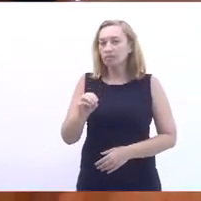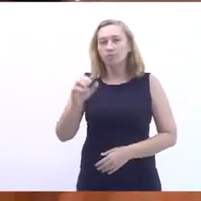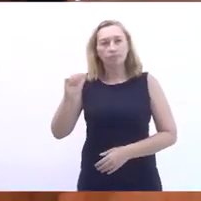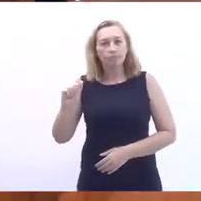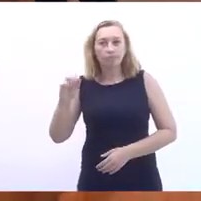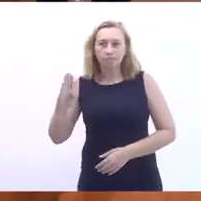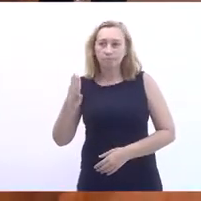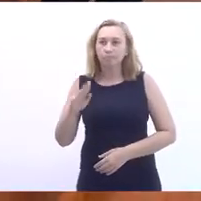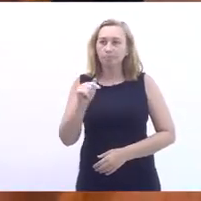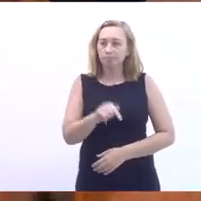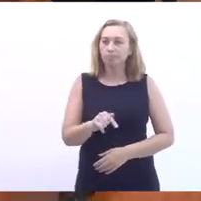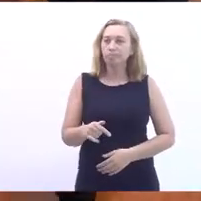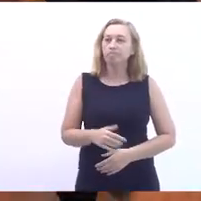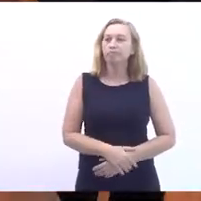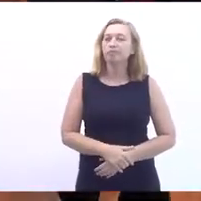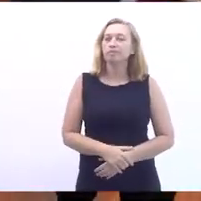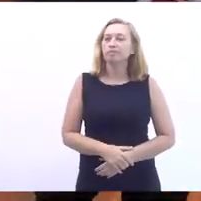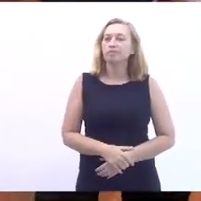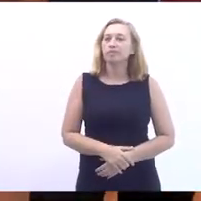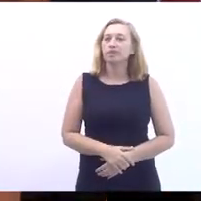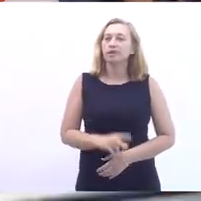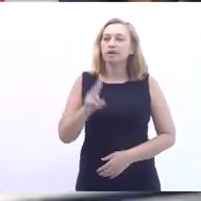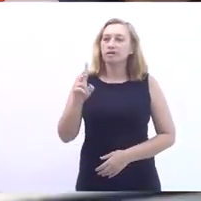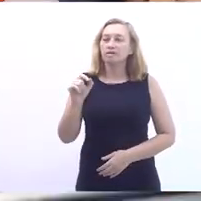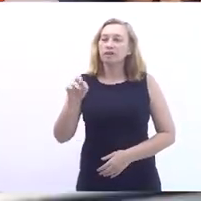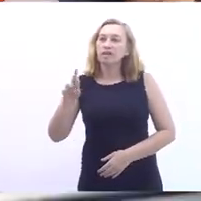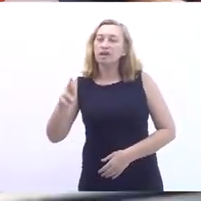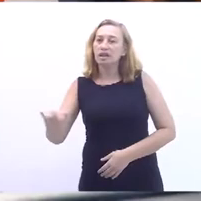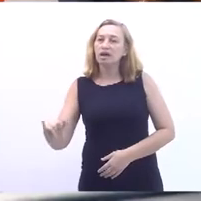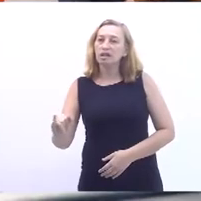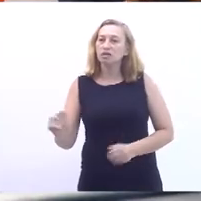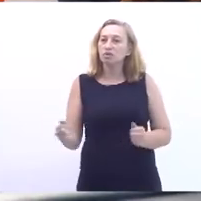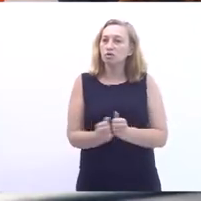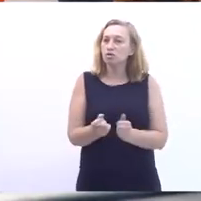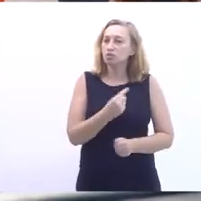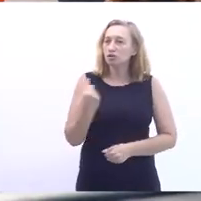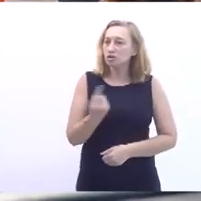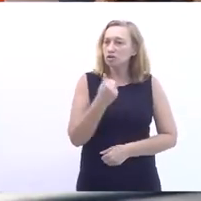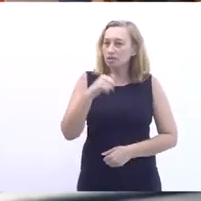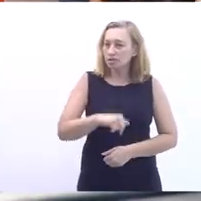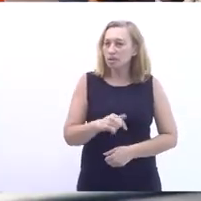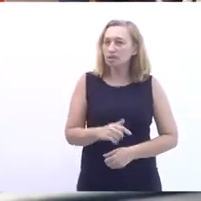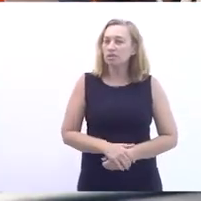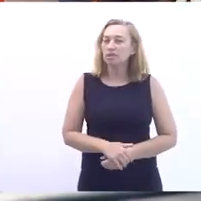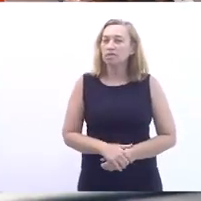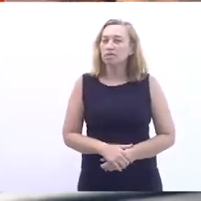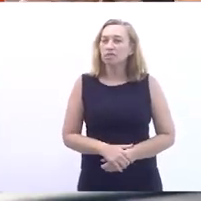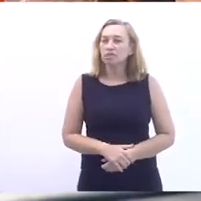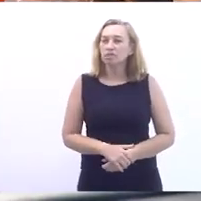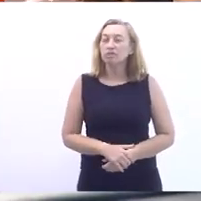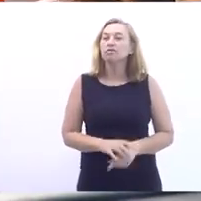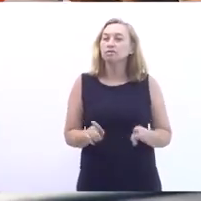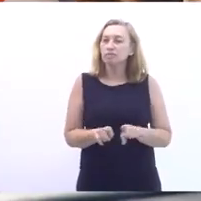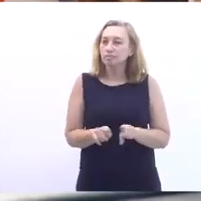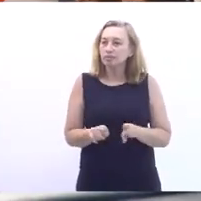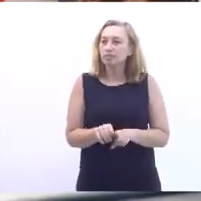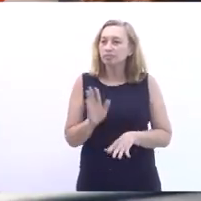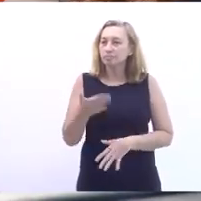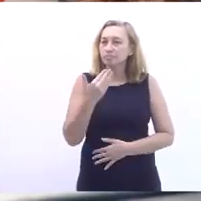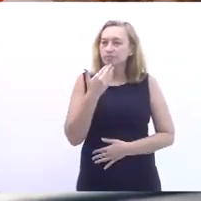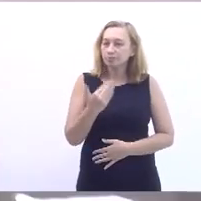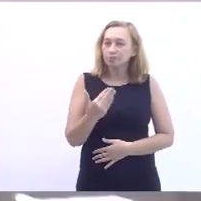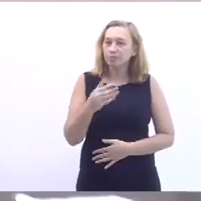aqui Vanderlei compondo a mesa conosco aqui também vai se expressar e também já